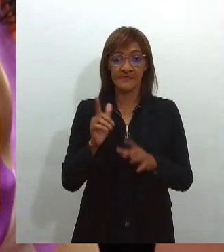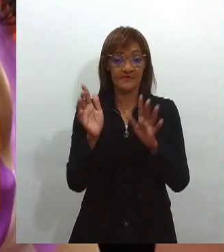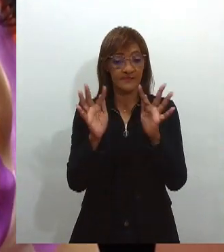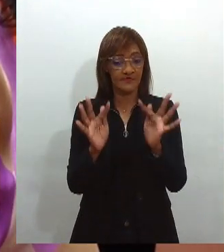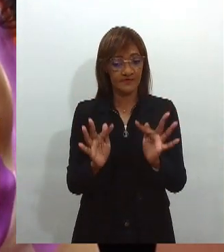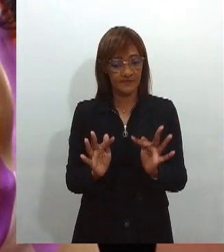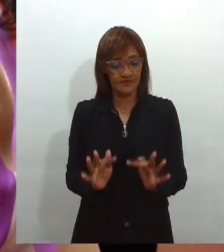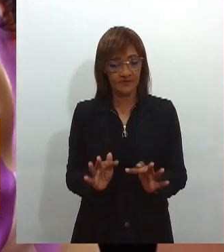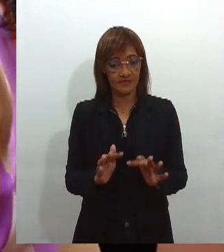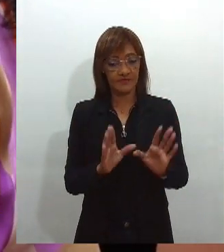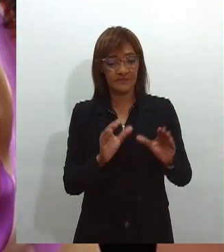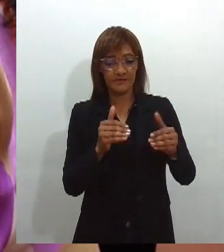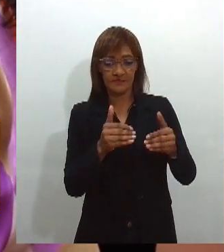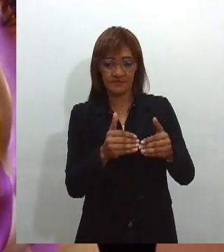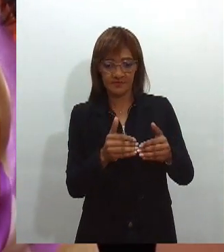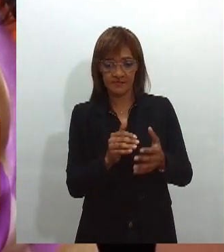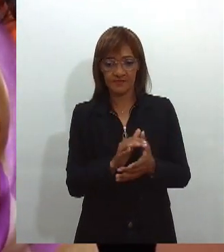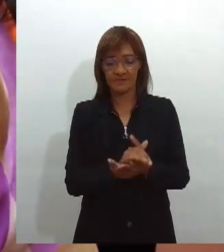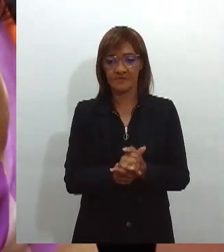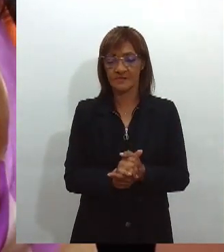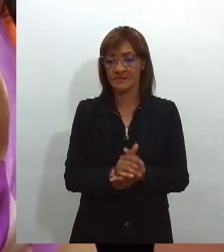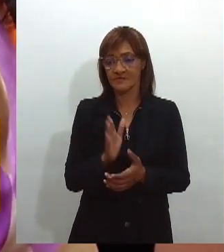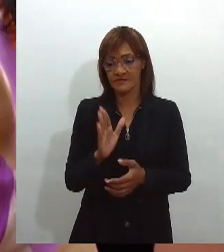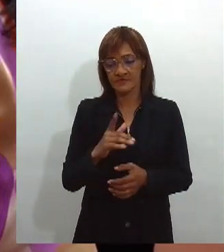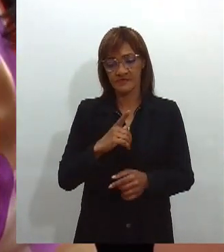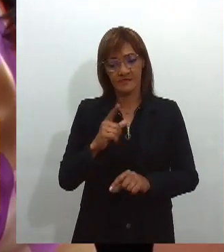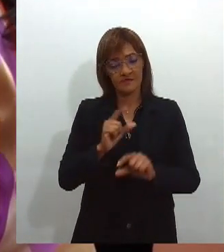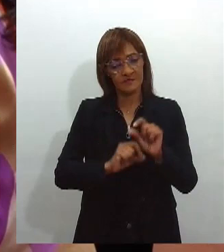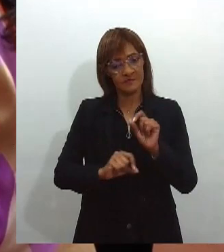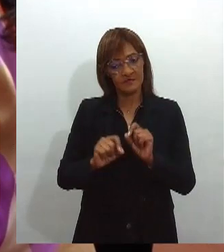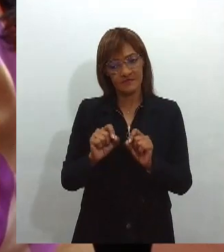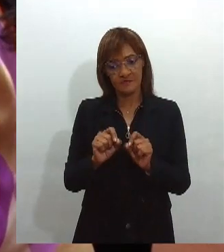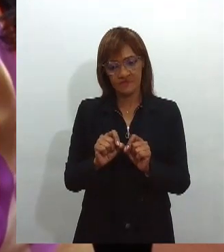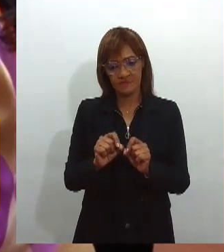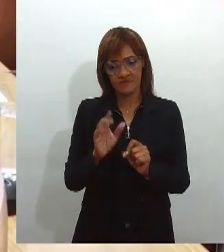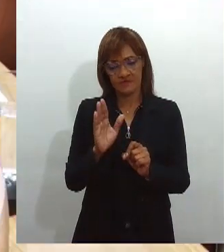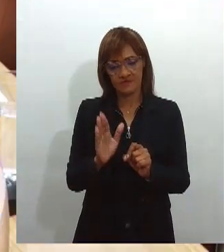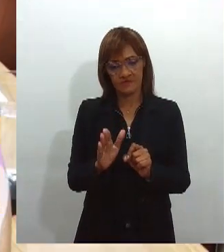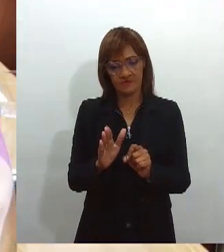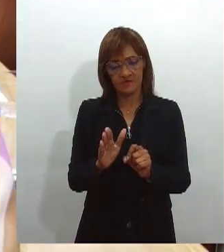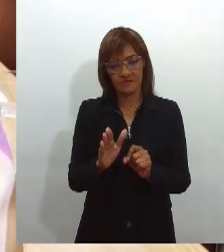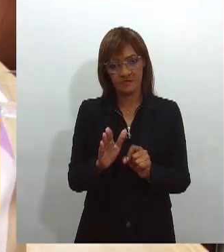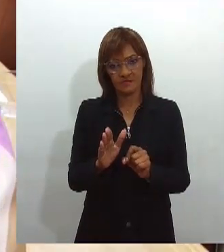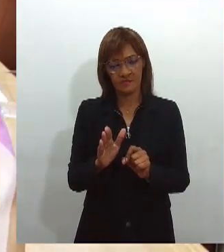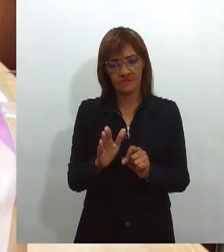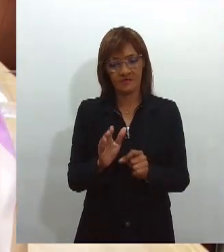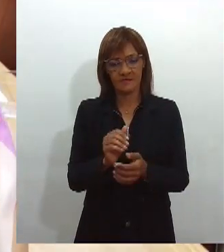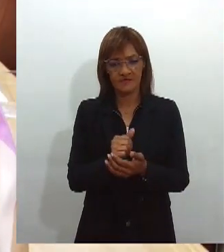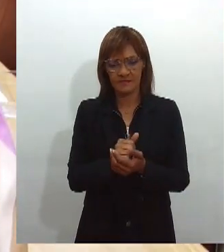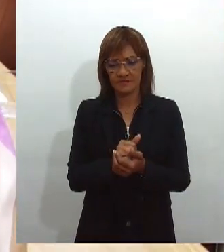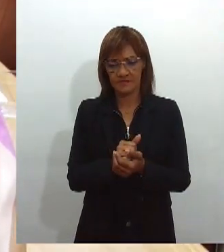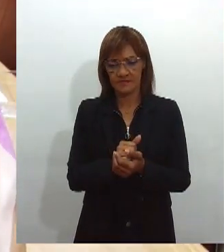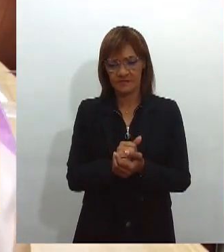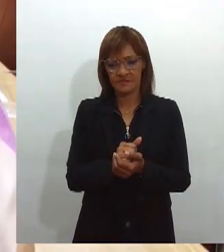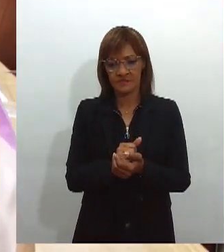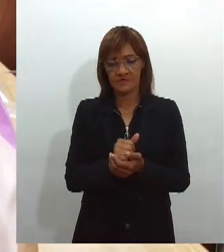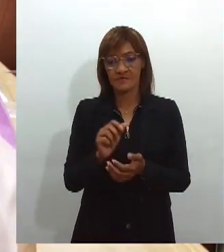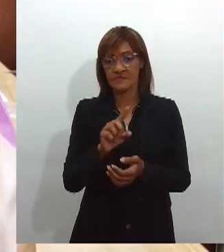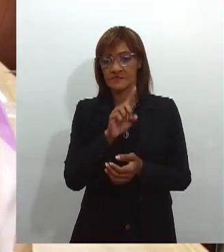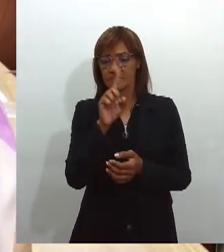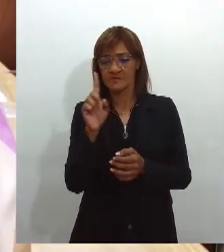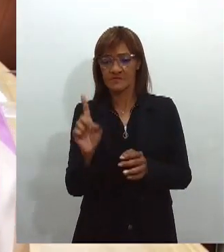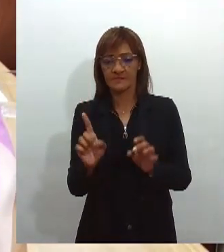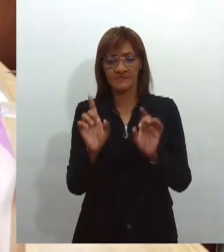sua participação como única representante da bancada feminina. Para mim é um dia especial, né? É, mais